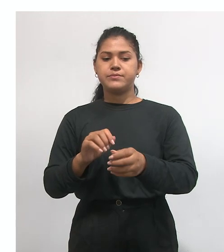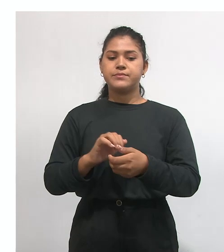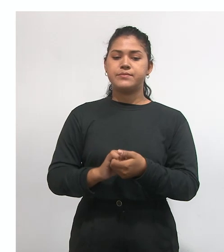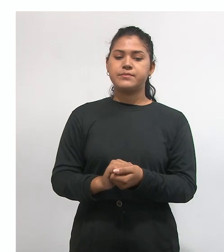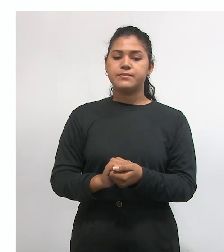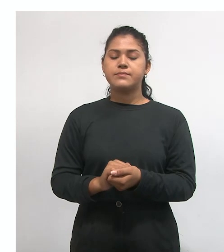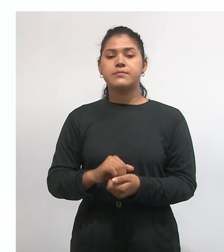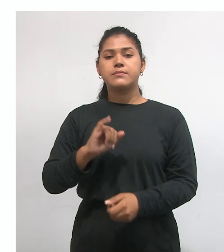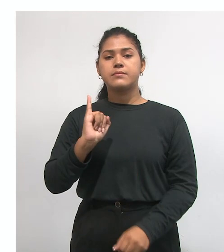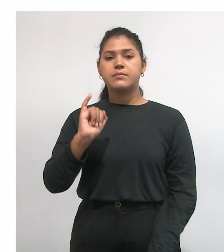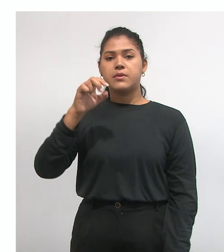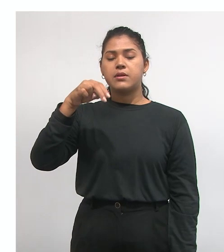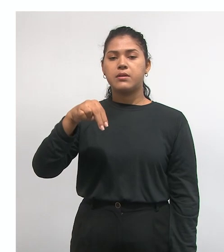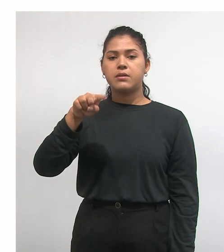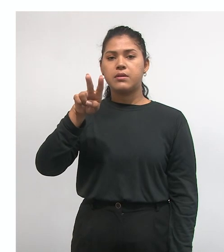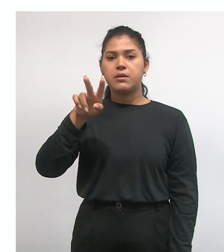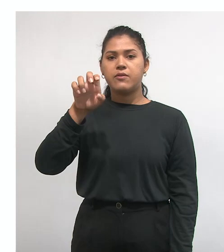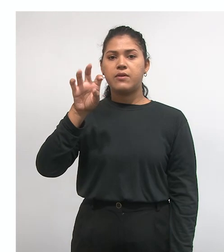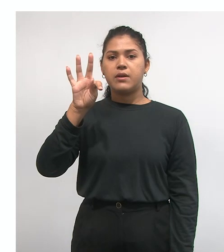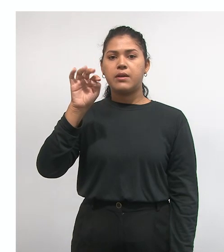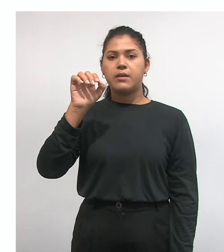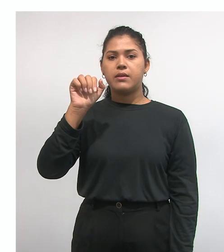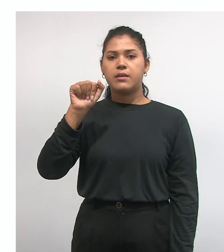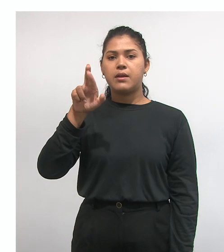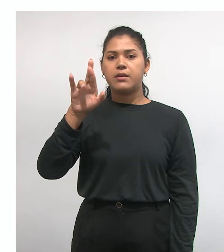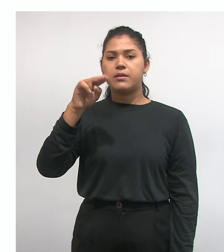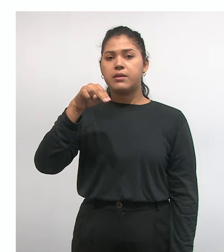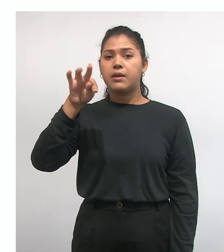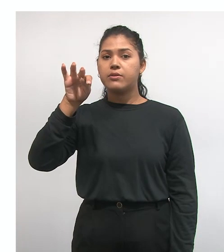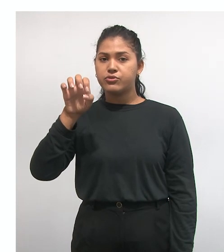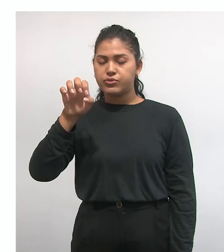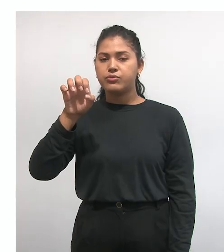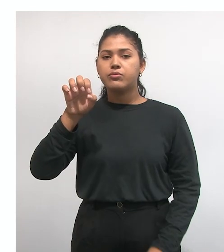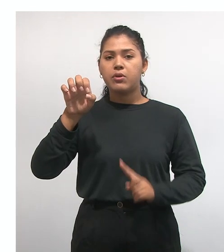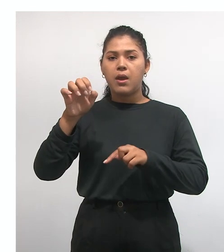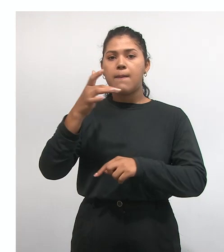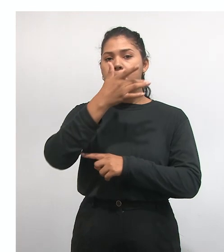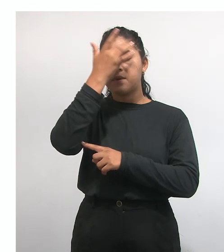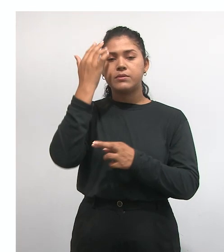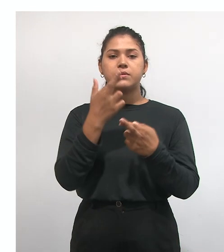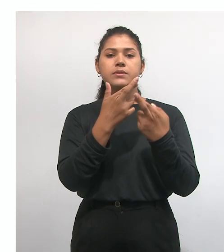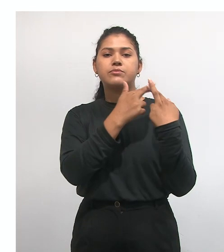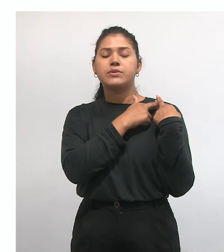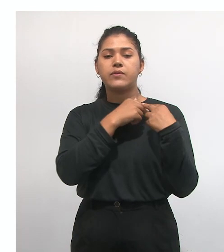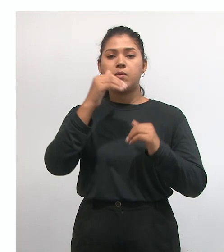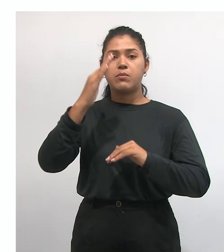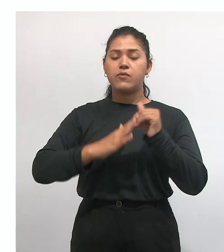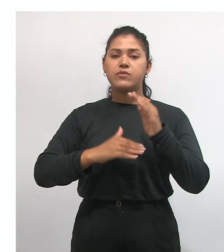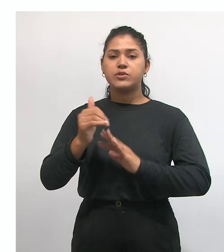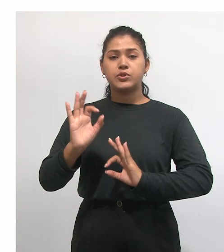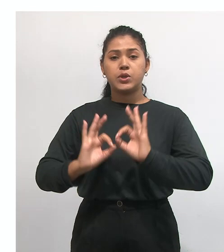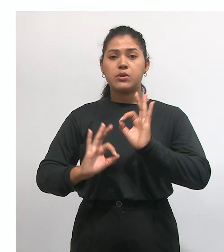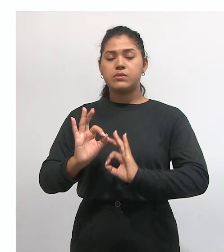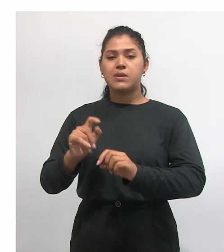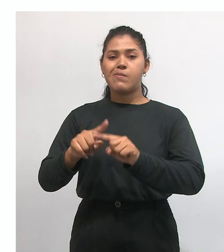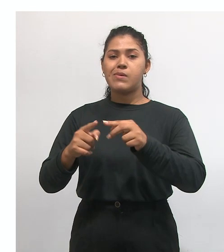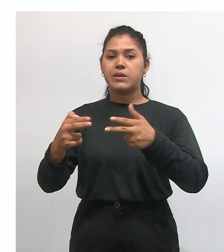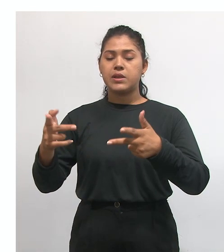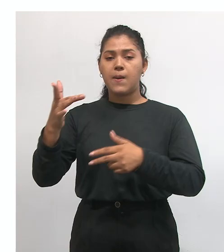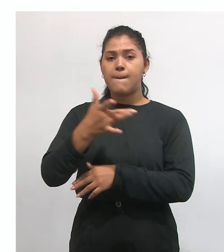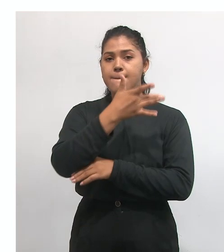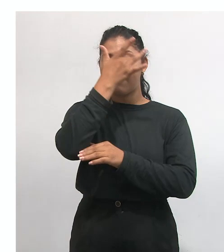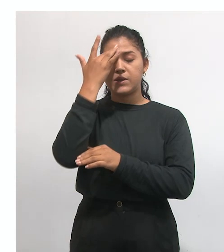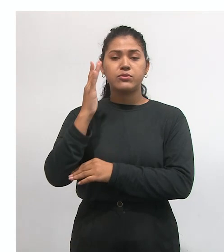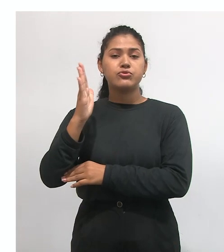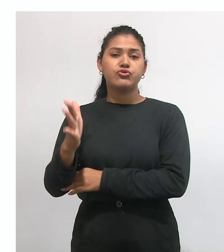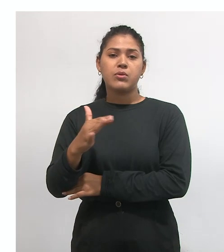espólio, né? O espólio é o conjunto de bens aí do falecido, né? A reunião dos bens. E o síndico e o comissário